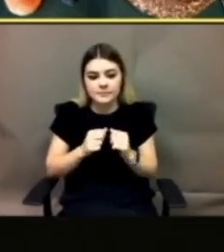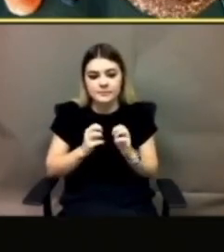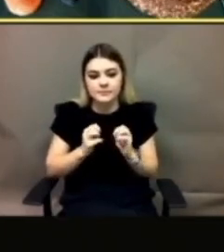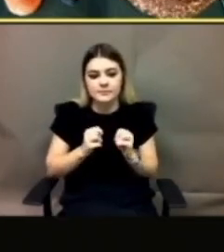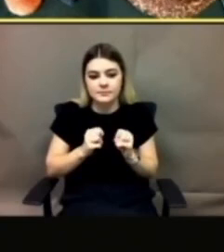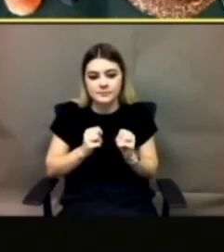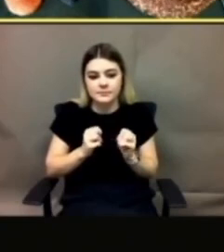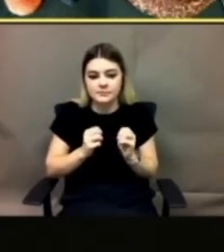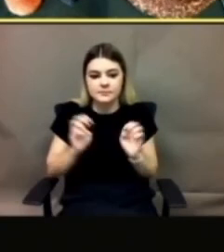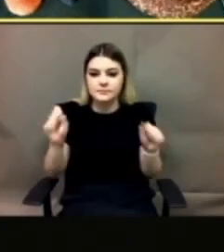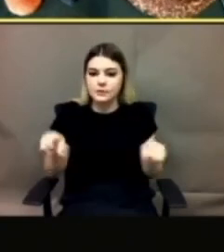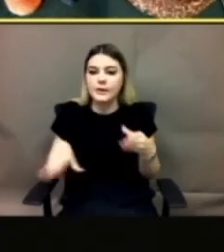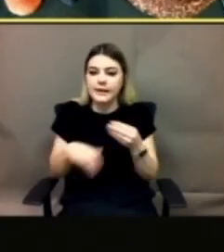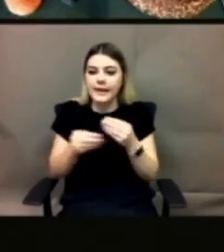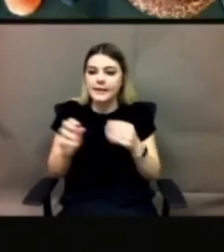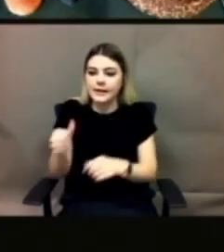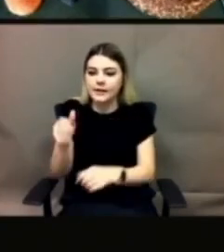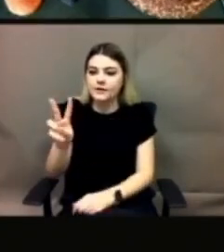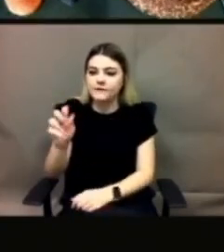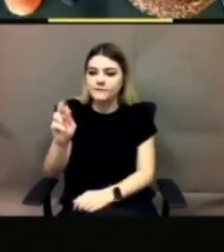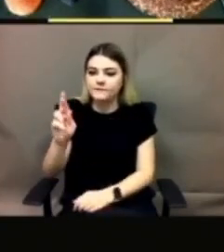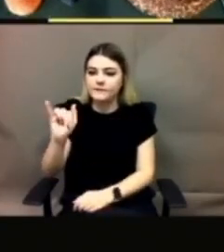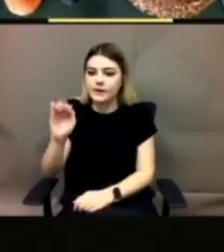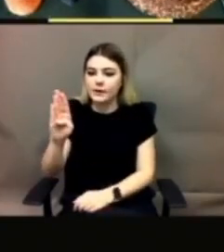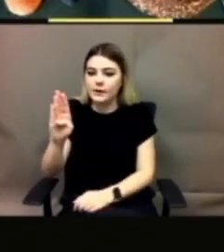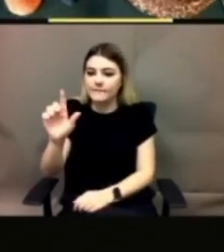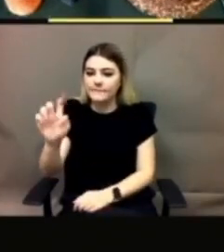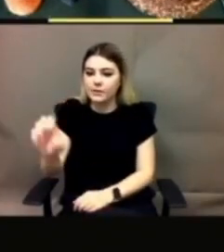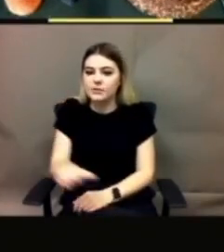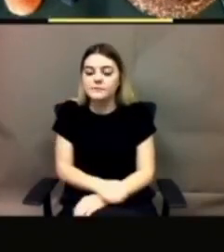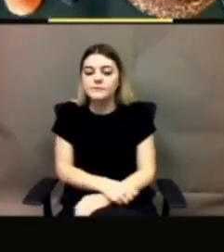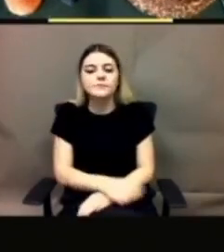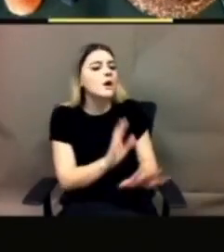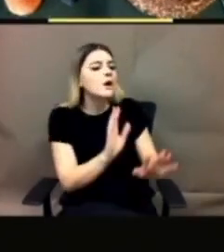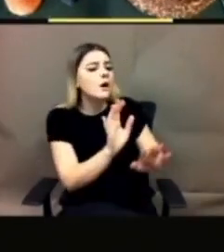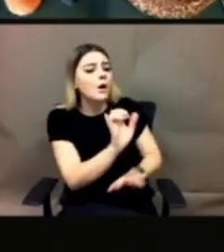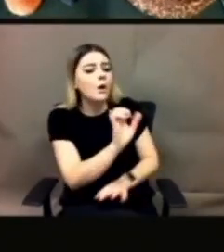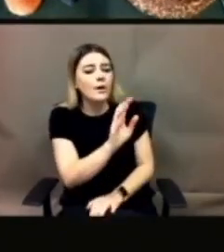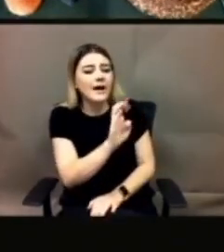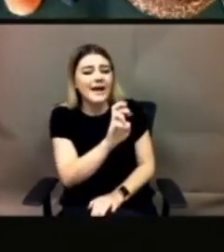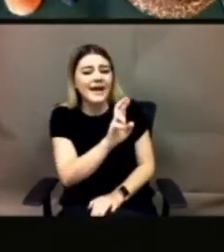acrescentar um som do cavalo, por exemplo, com uma outra variável. Eric,